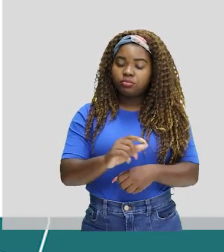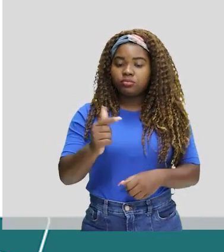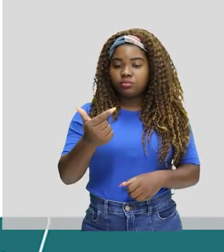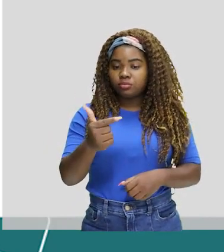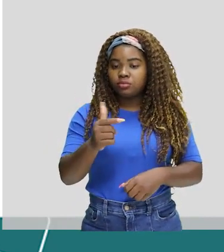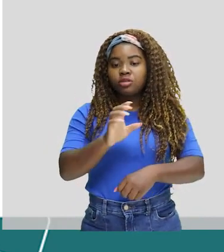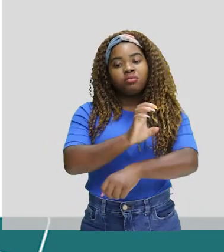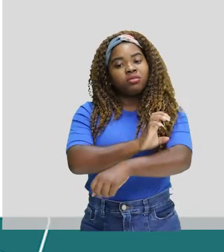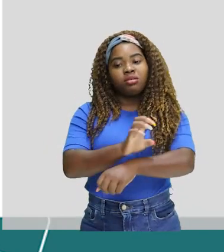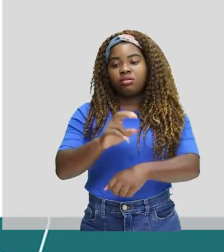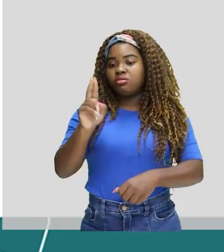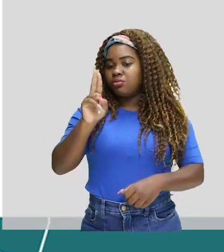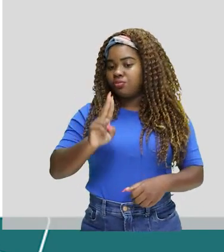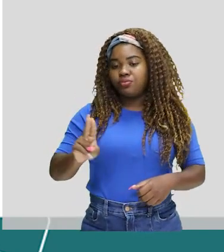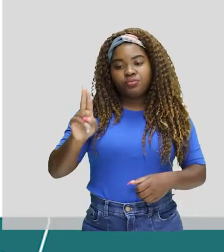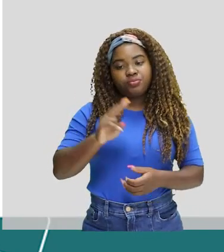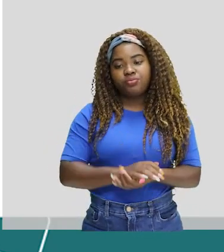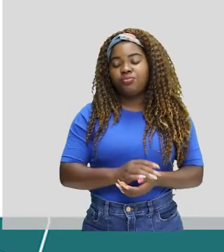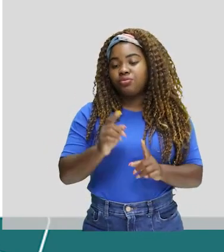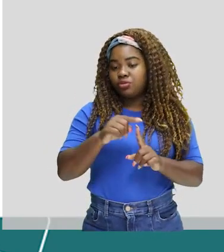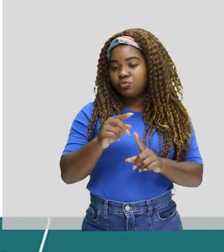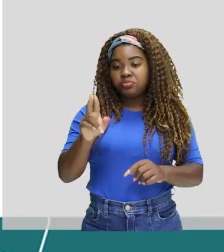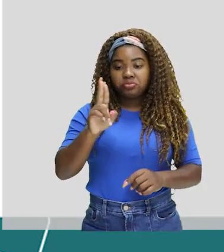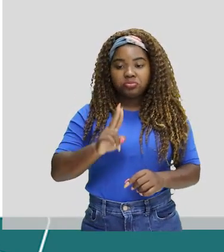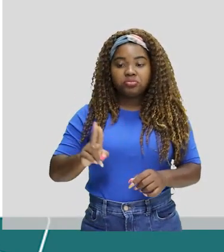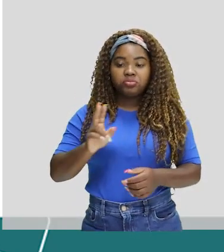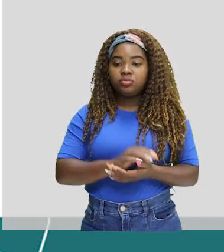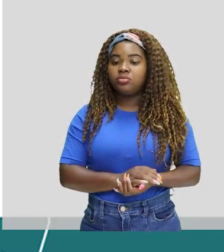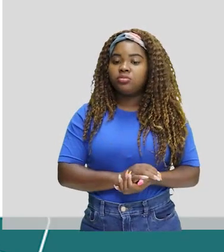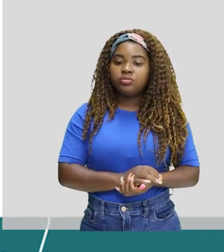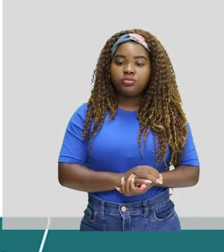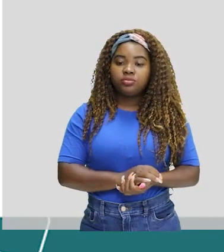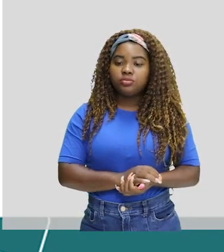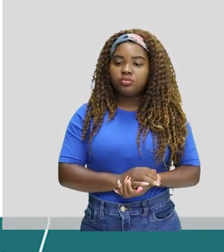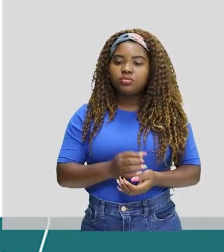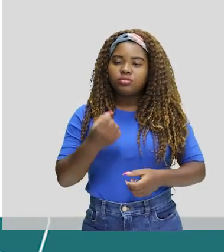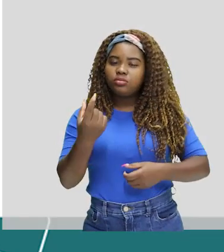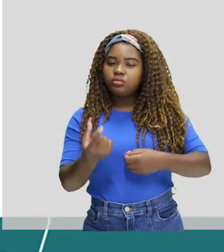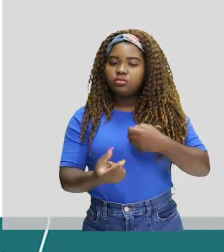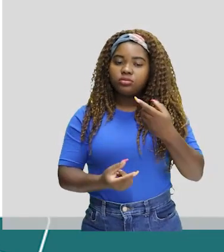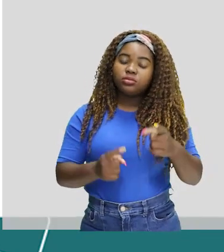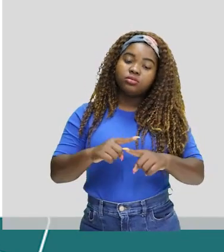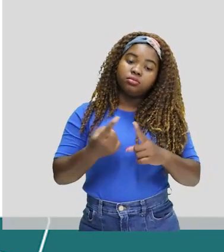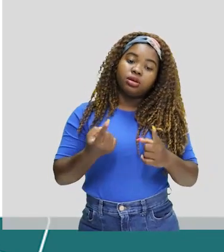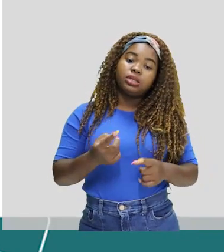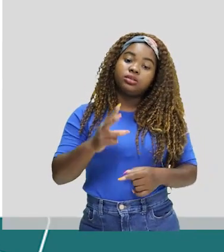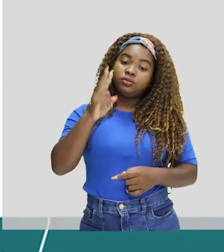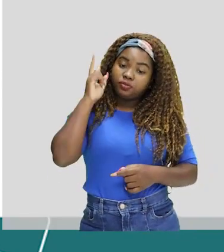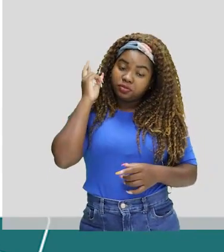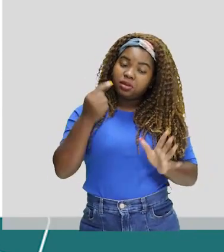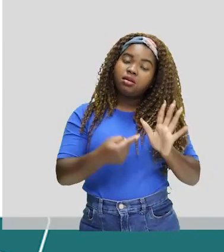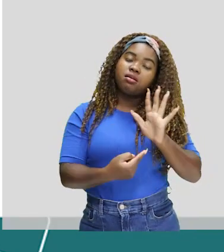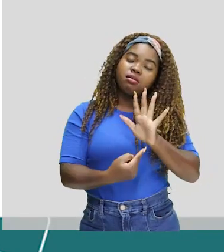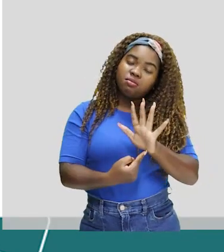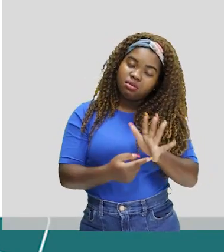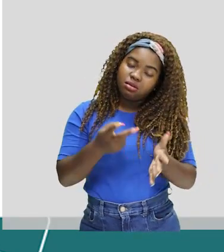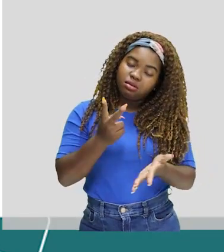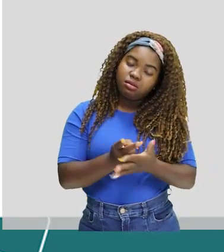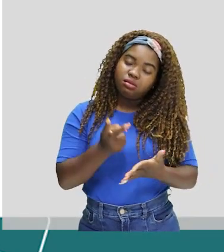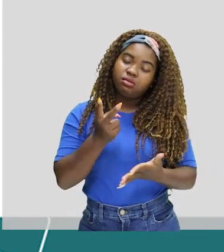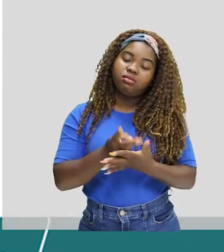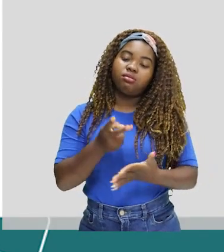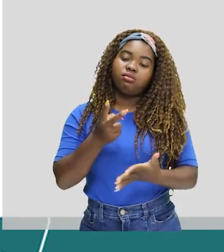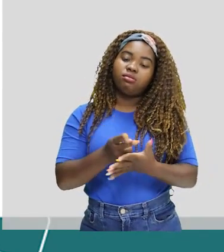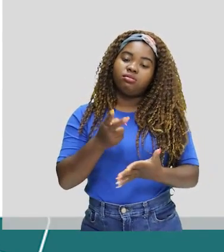ética utilitarista. É raro você encontrar isso. Mas nos vestibulares, por exemplo, eles aparecem muito. Elas